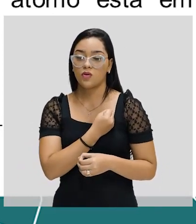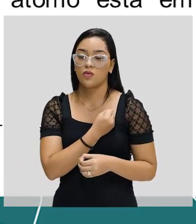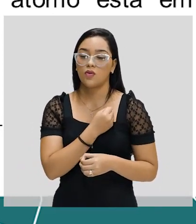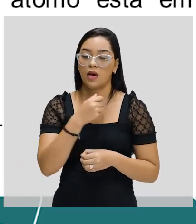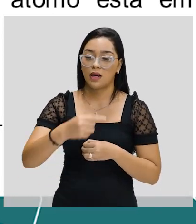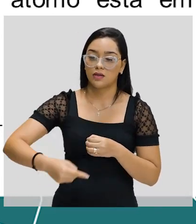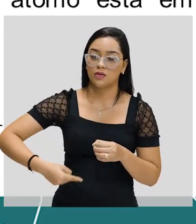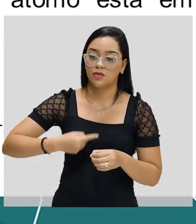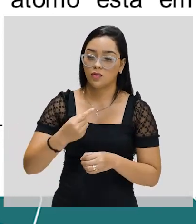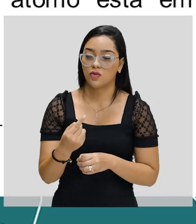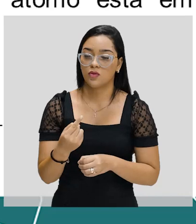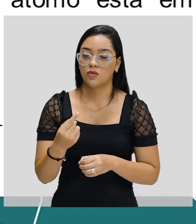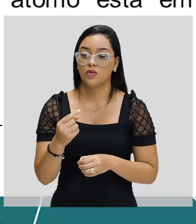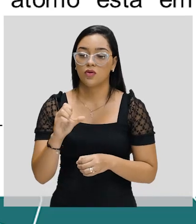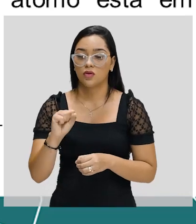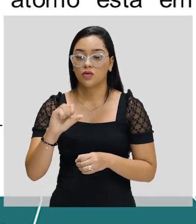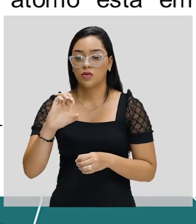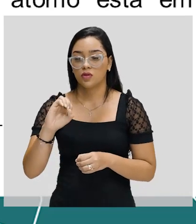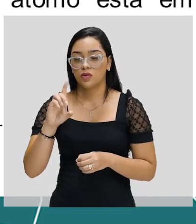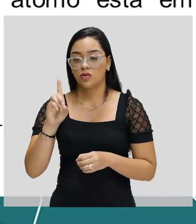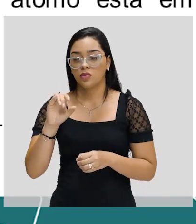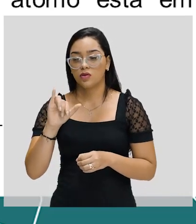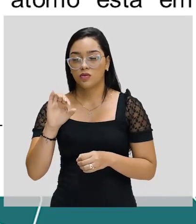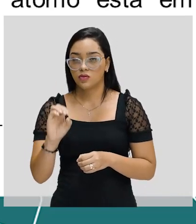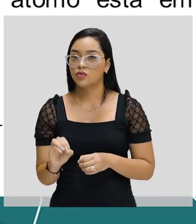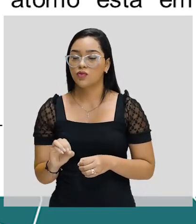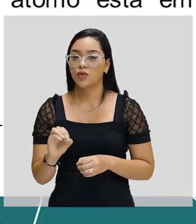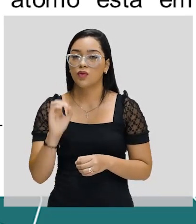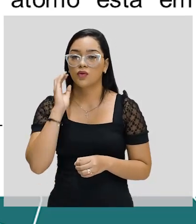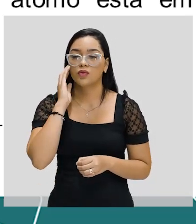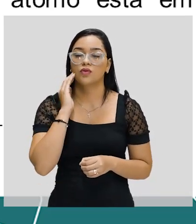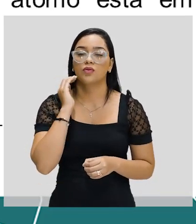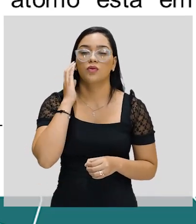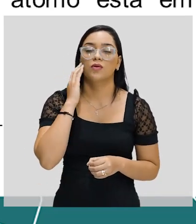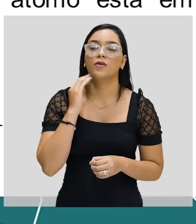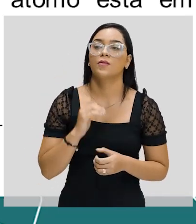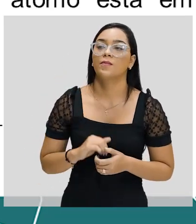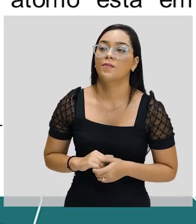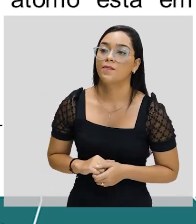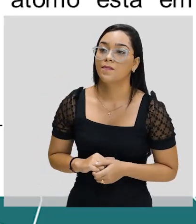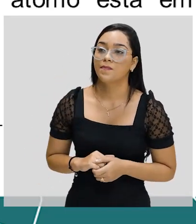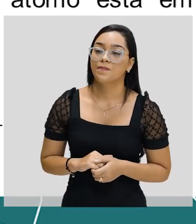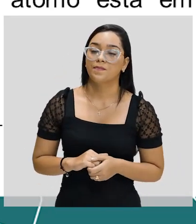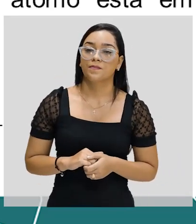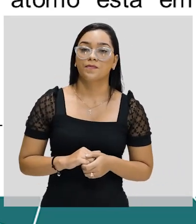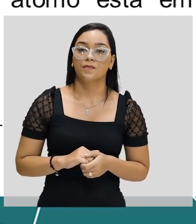No átomo de sódio, ok? De sódio aqui, desculpa.